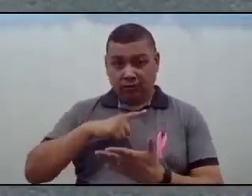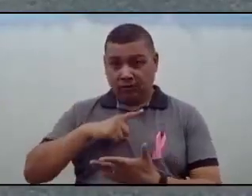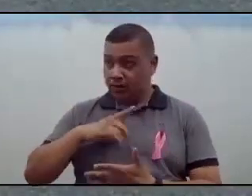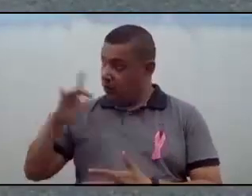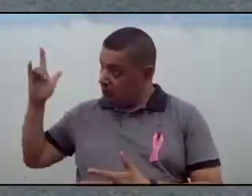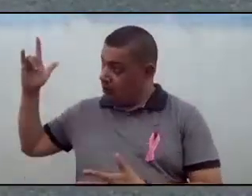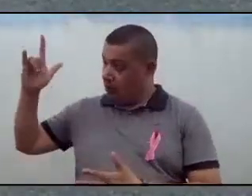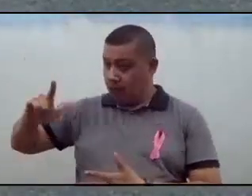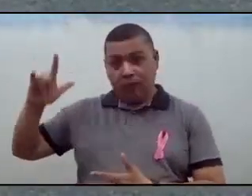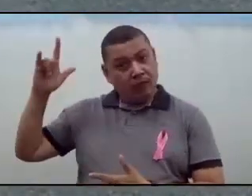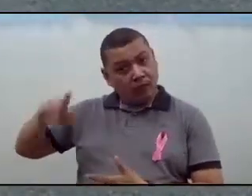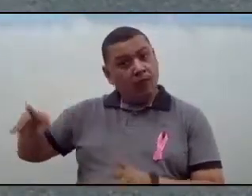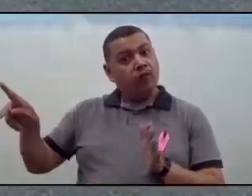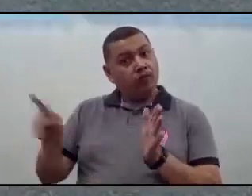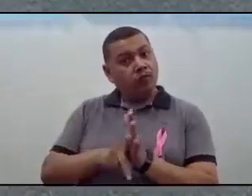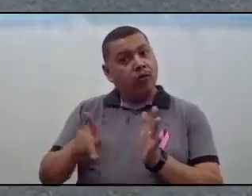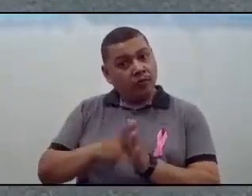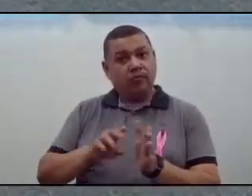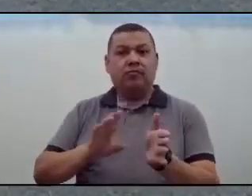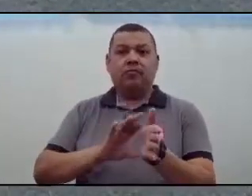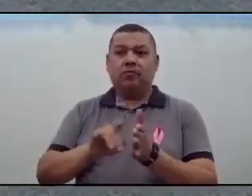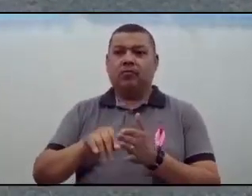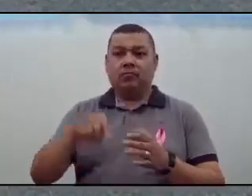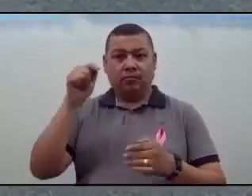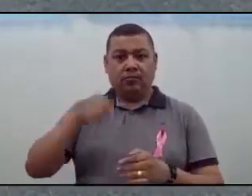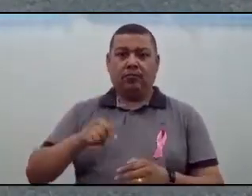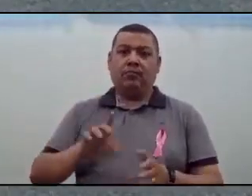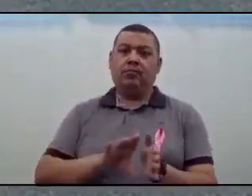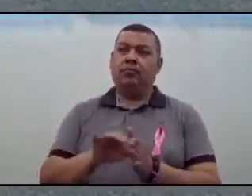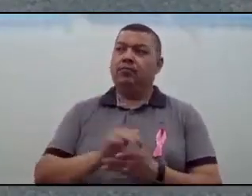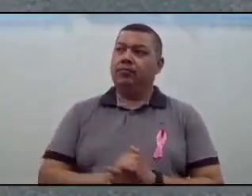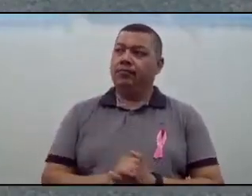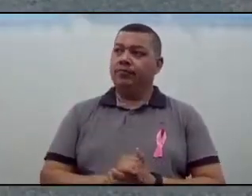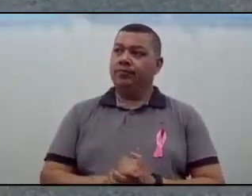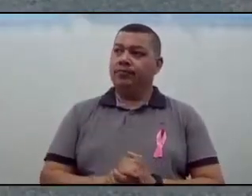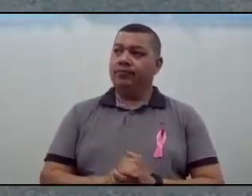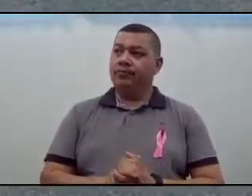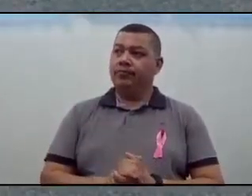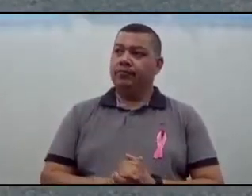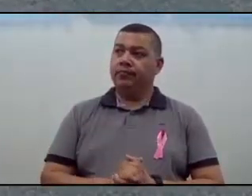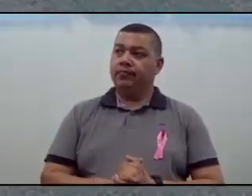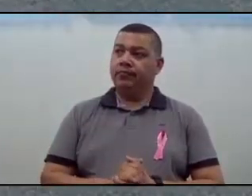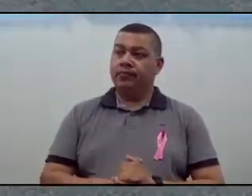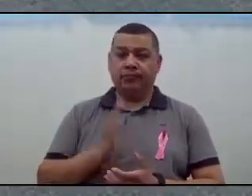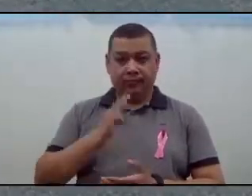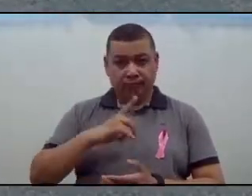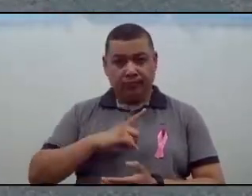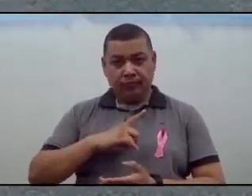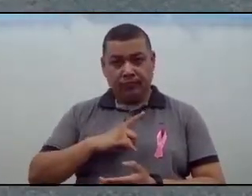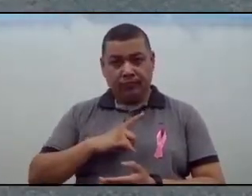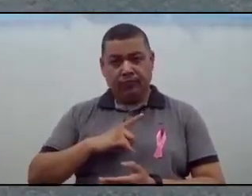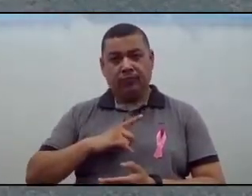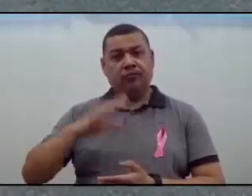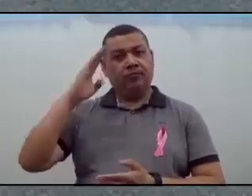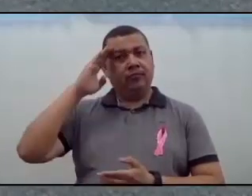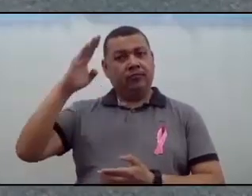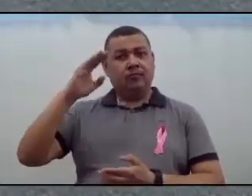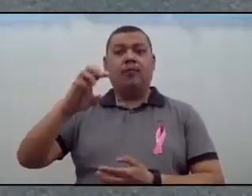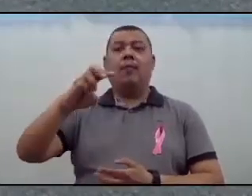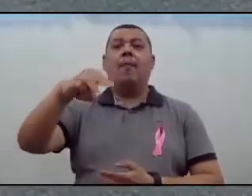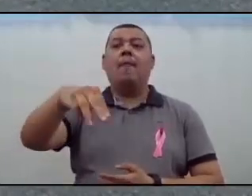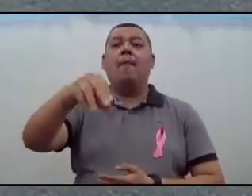das aeronaves comerciais aqui em nosso município. Então, fomos atendidos lá pelo Major Maia, que deu todas